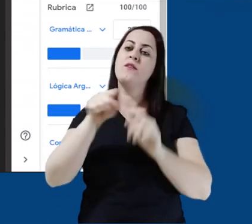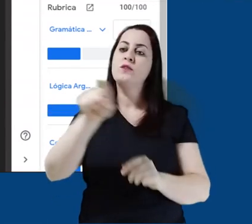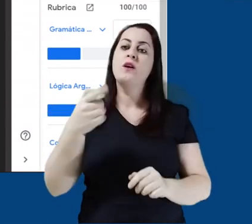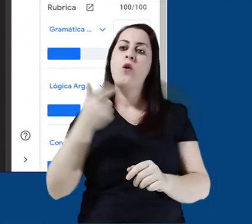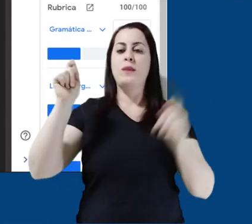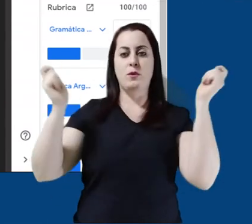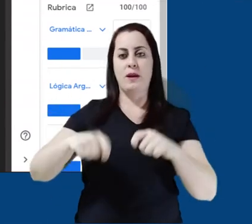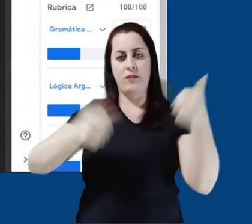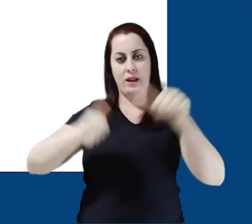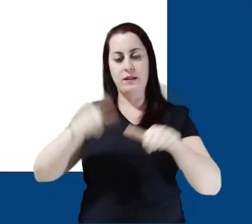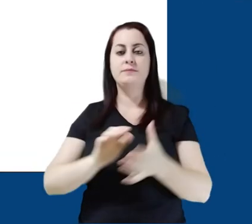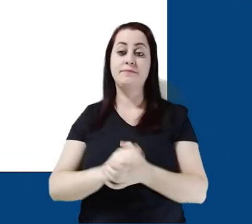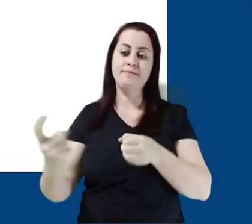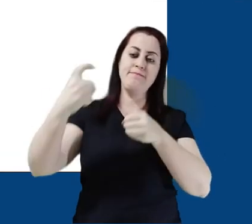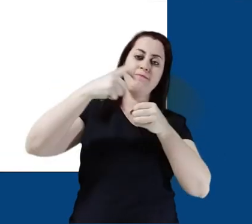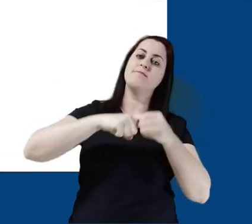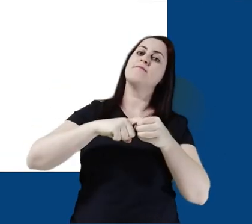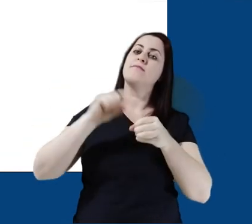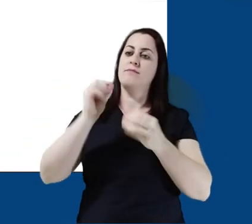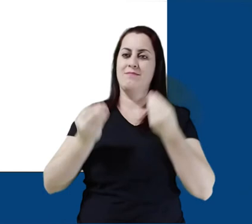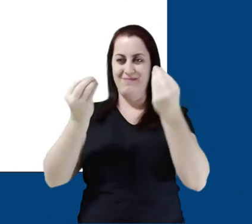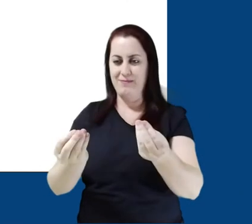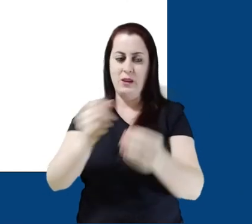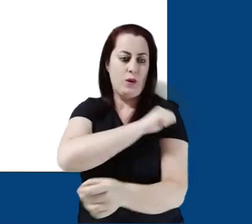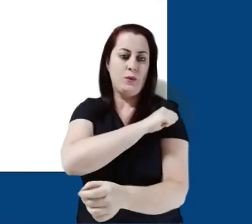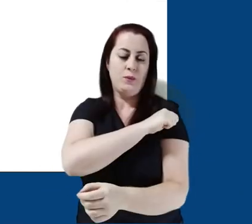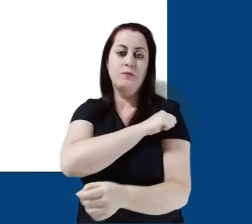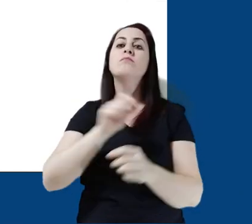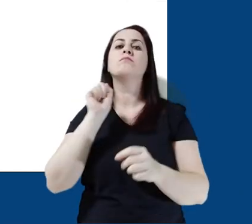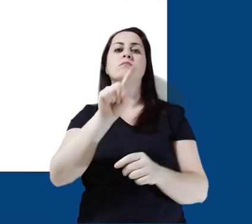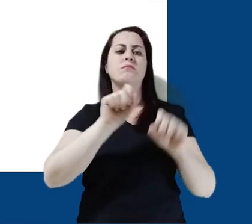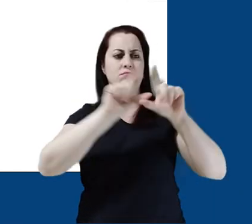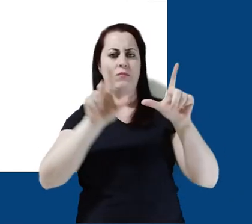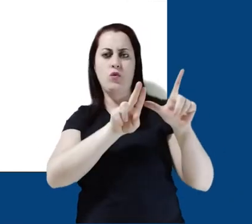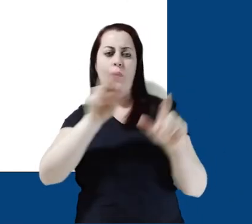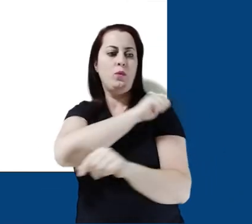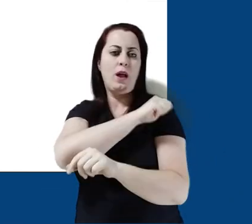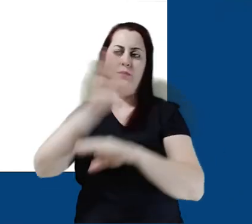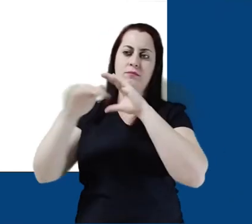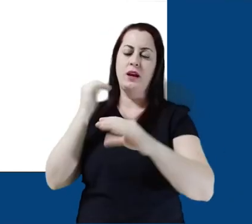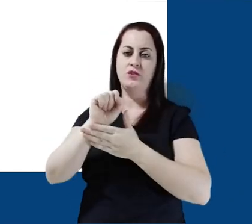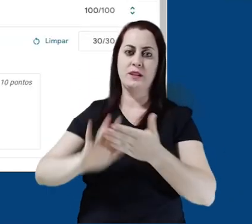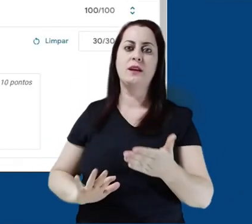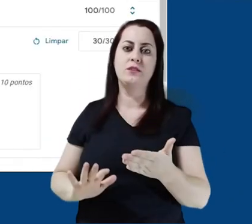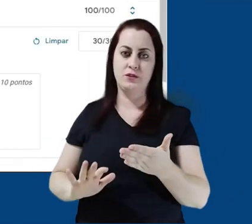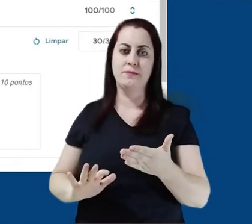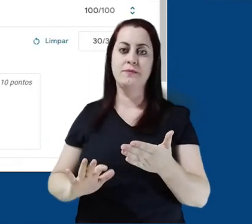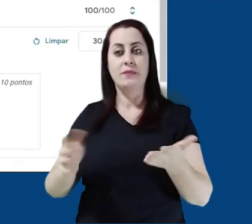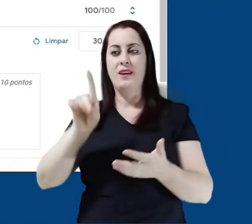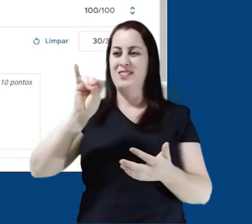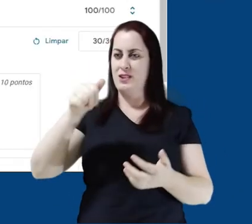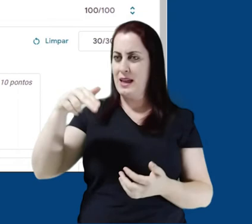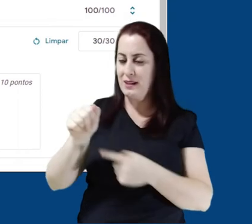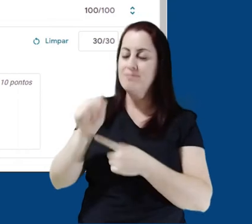mostrar para vocês uma outra possibilidade de como fazer essa avaliação voltando para a aba da entrega dos alunos podemos clicar no nome do aluno que já